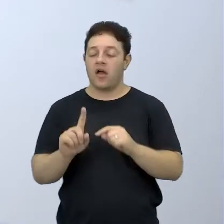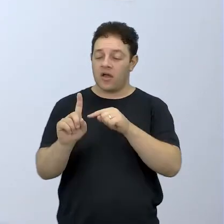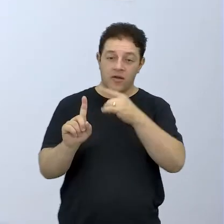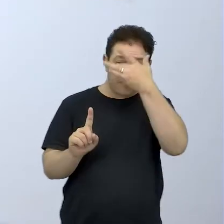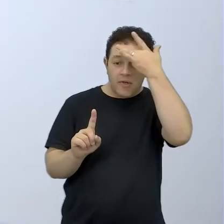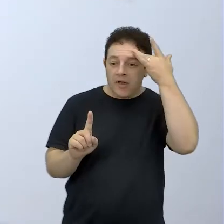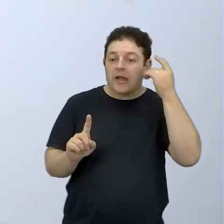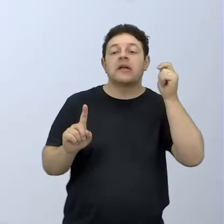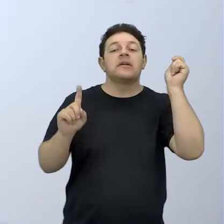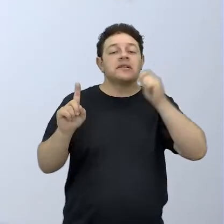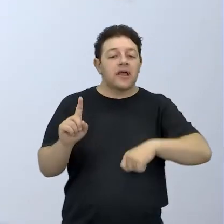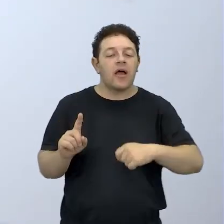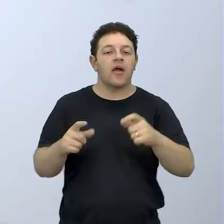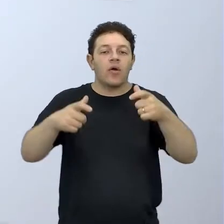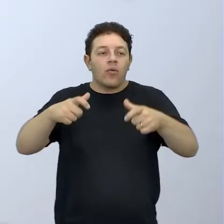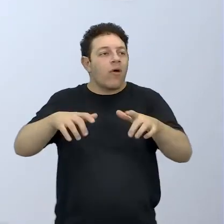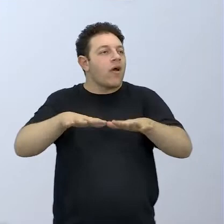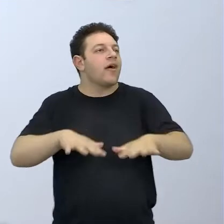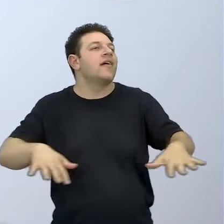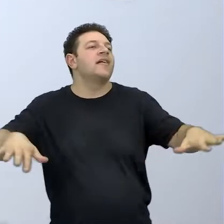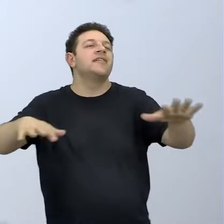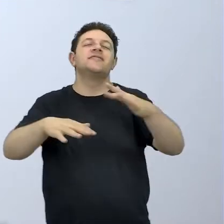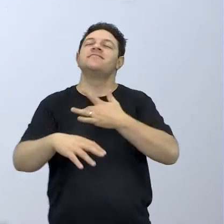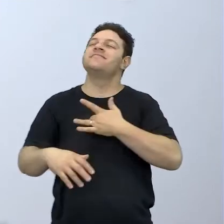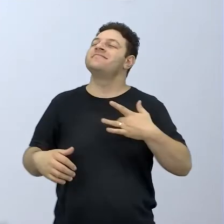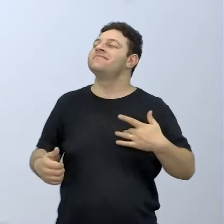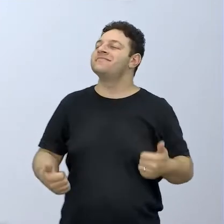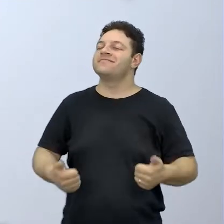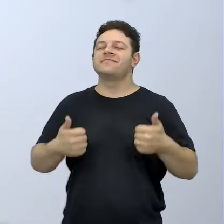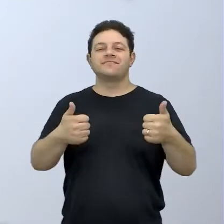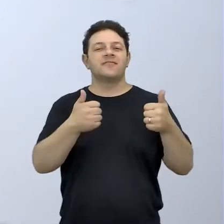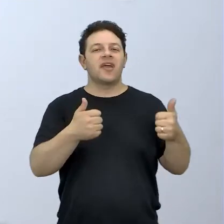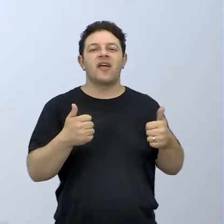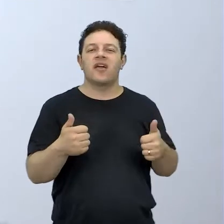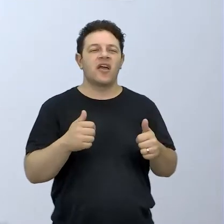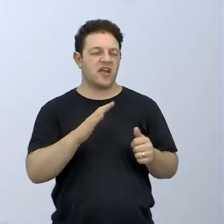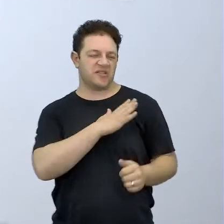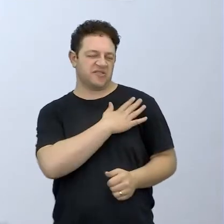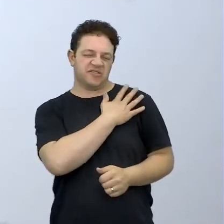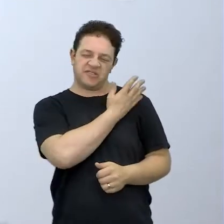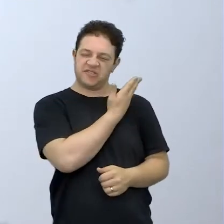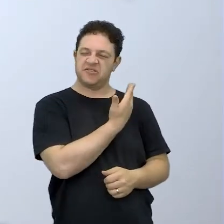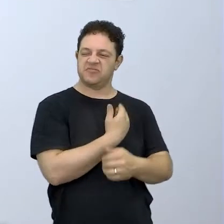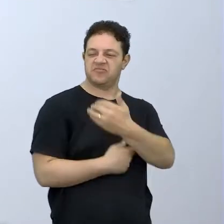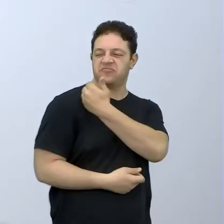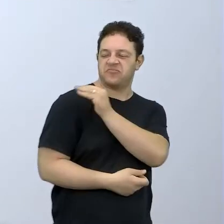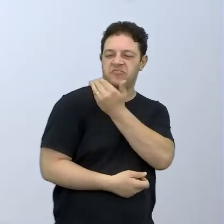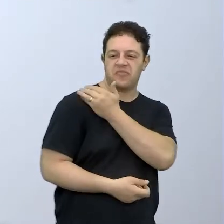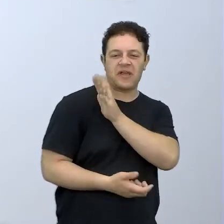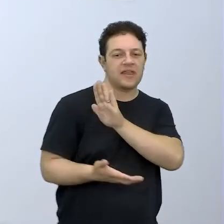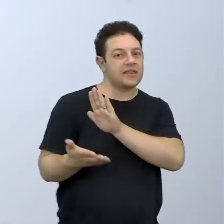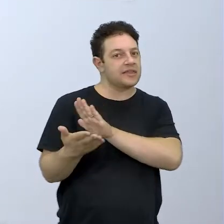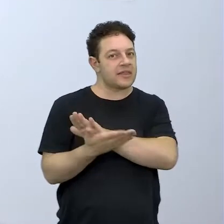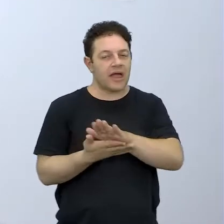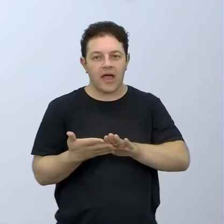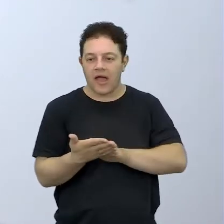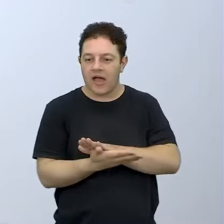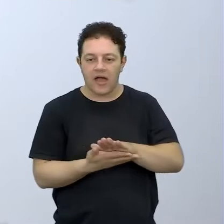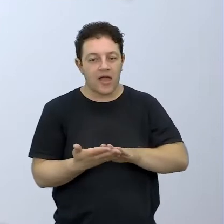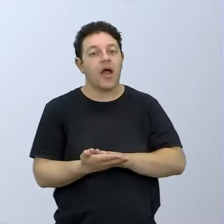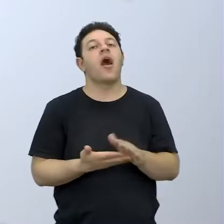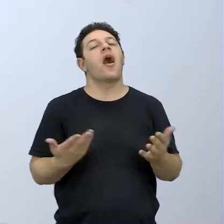acesso a um ambiente saudável, livre, por exemplo, de discriminações, de preconceito. Então,